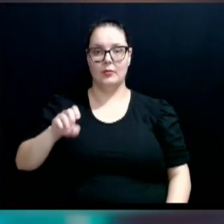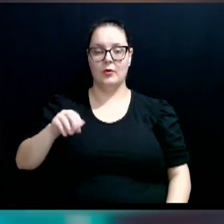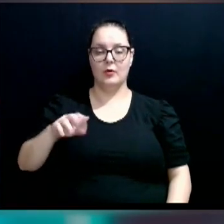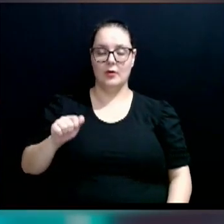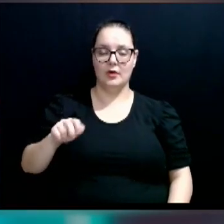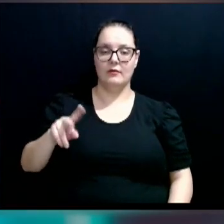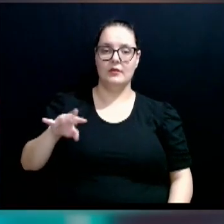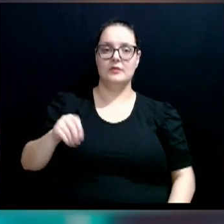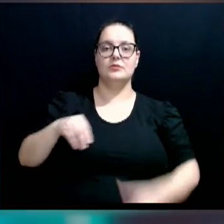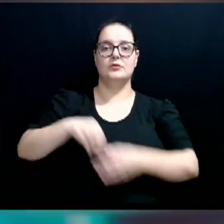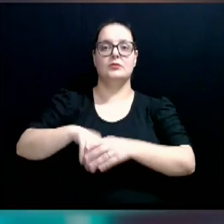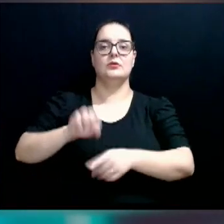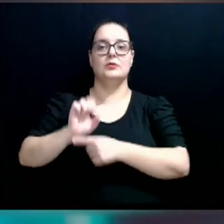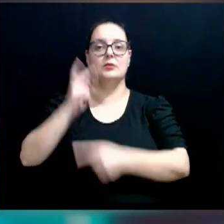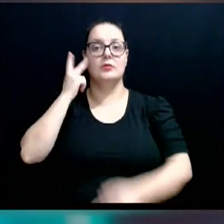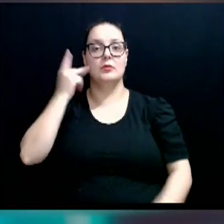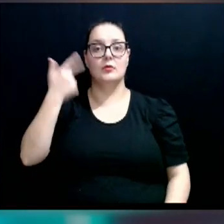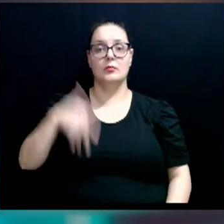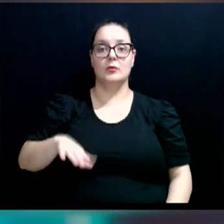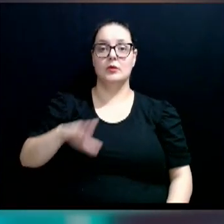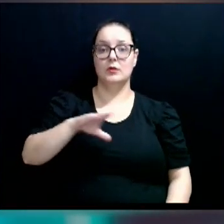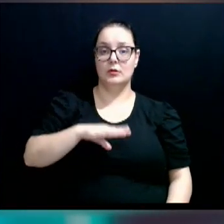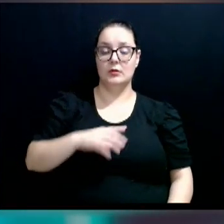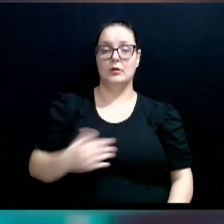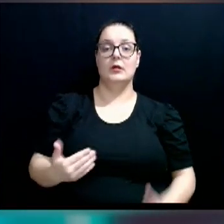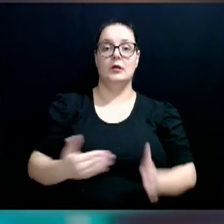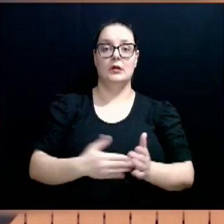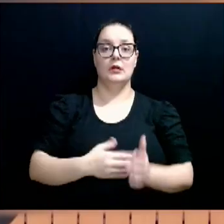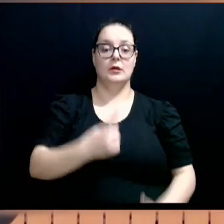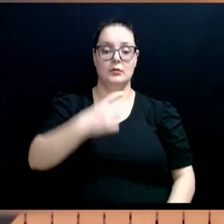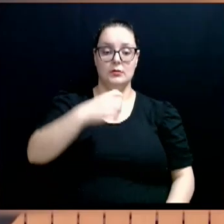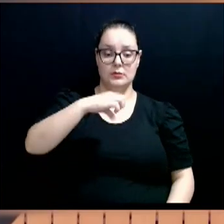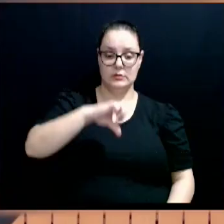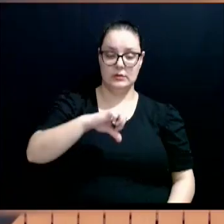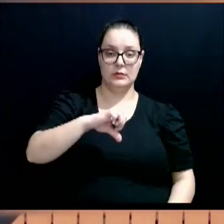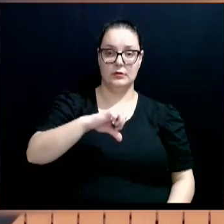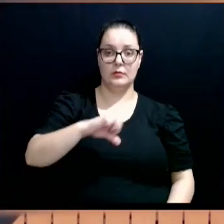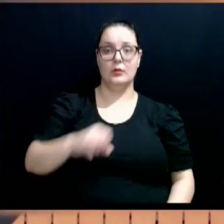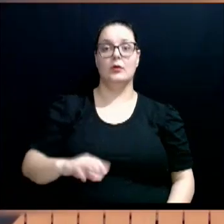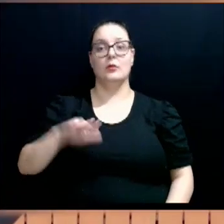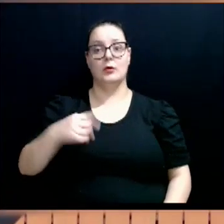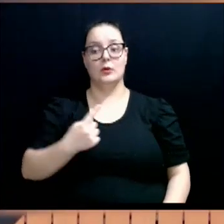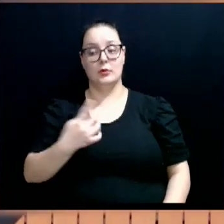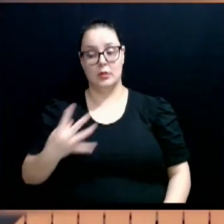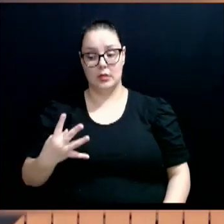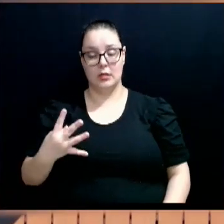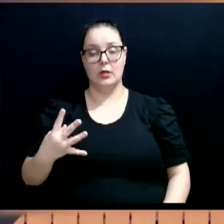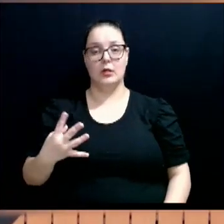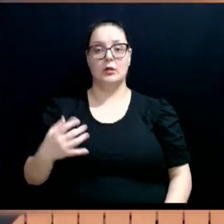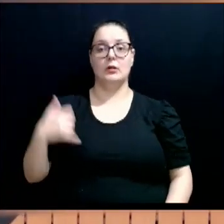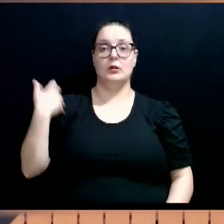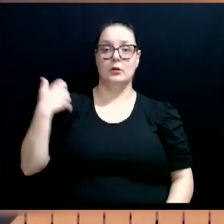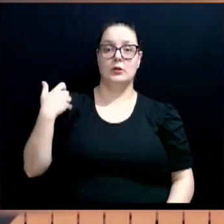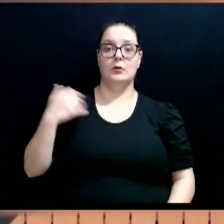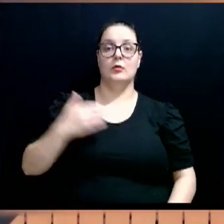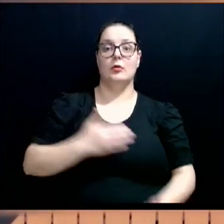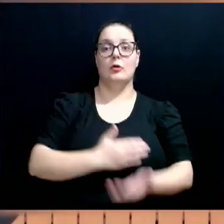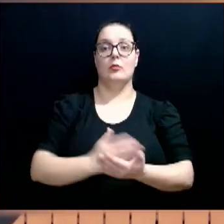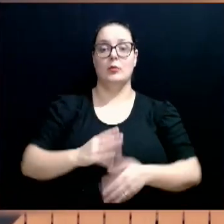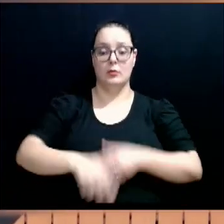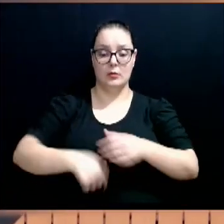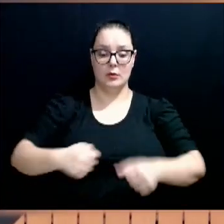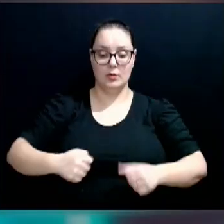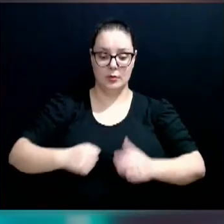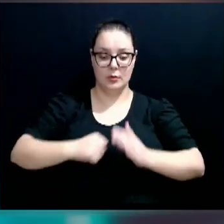permaneceu na cidade até os 19 anos. Aos 14 anos, ingressou no judô sob orientação do sensei